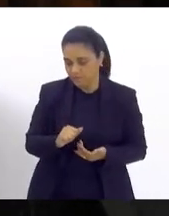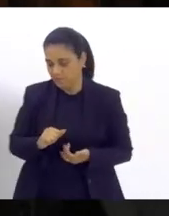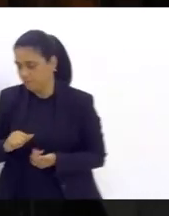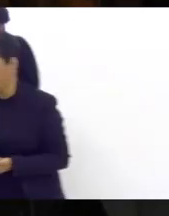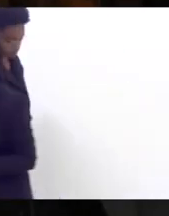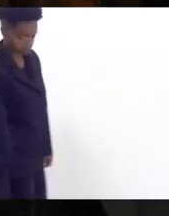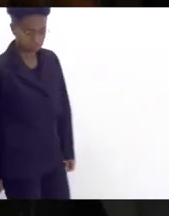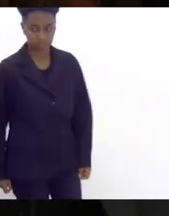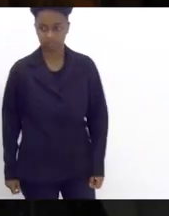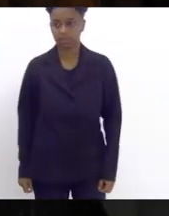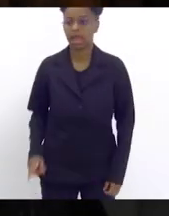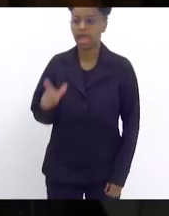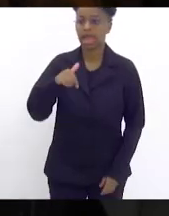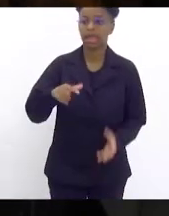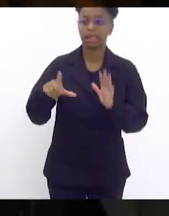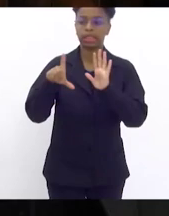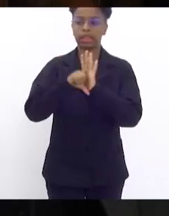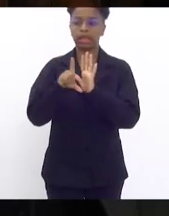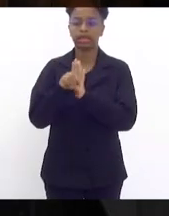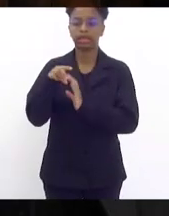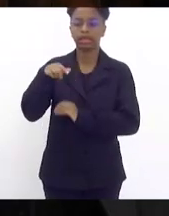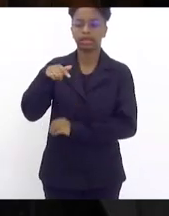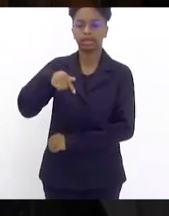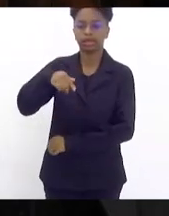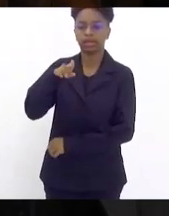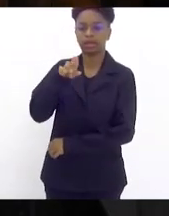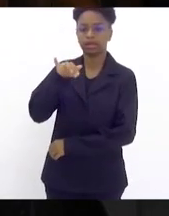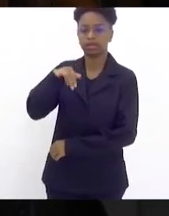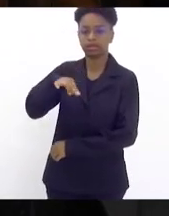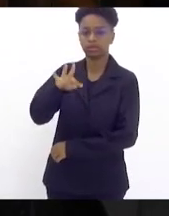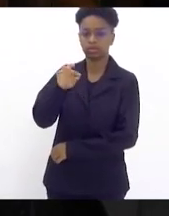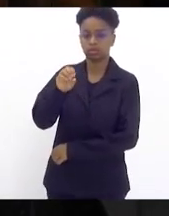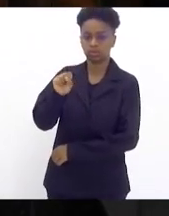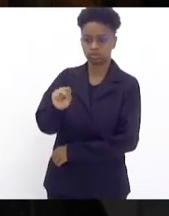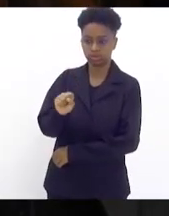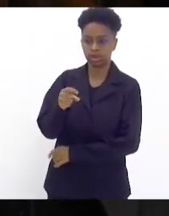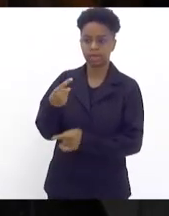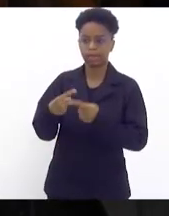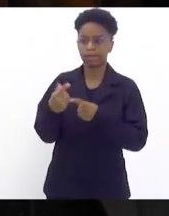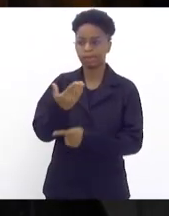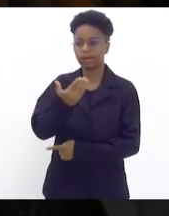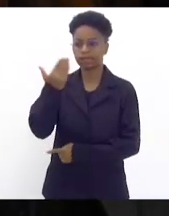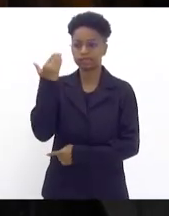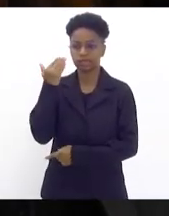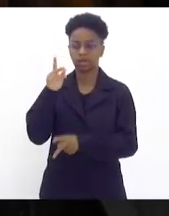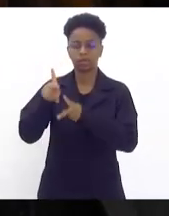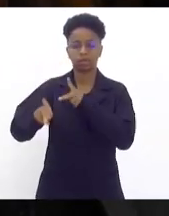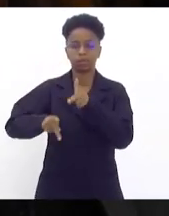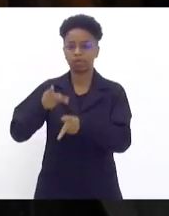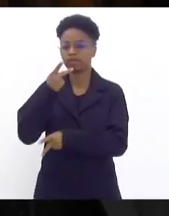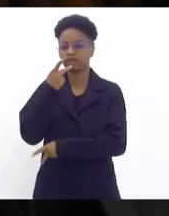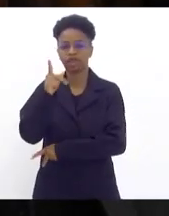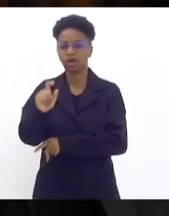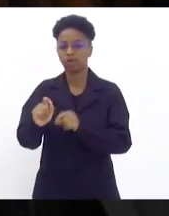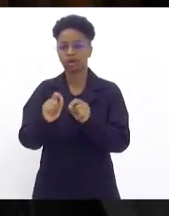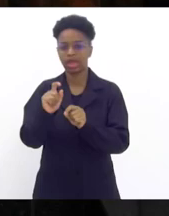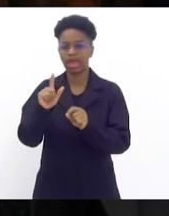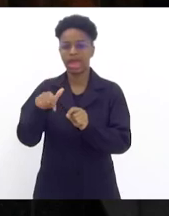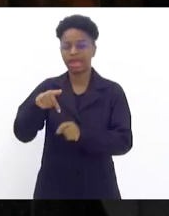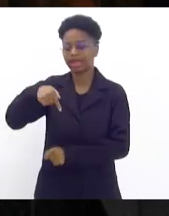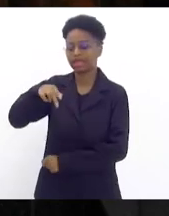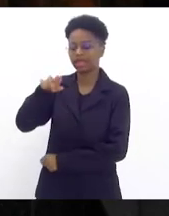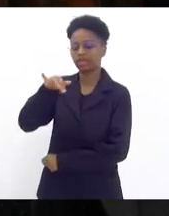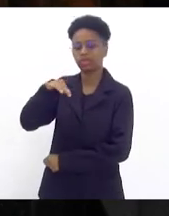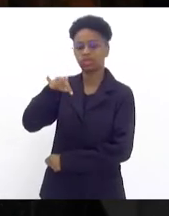a lei dos quintos que o povo à época apelidou de quintos dos